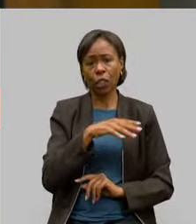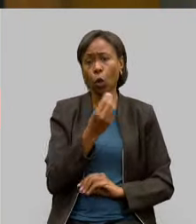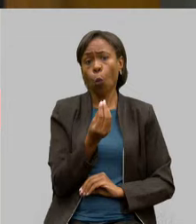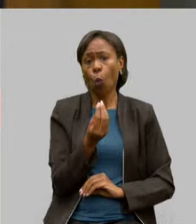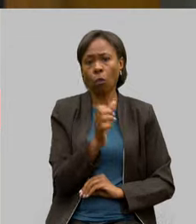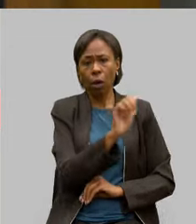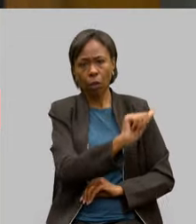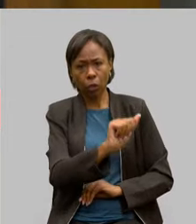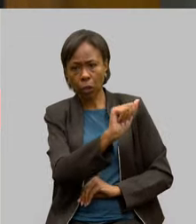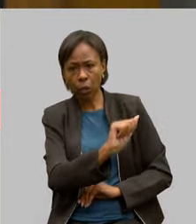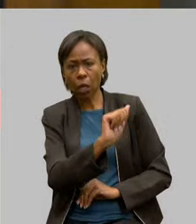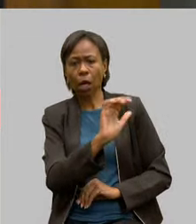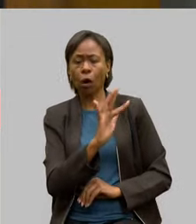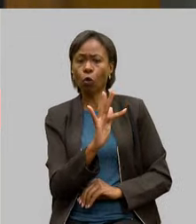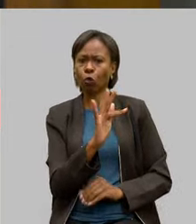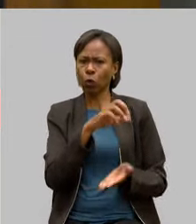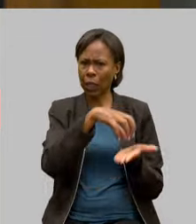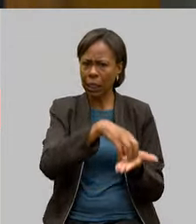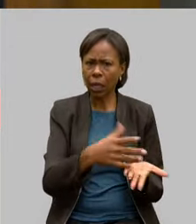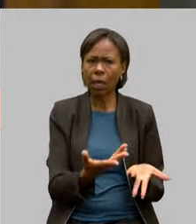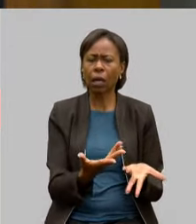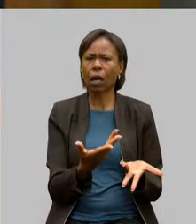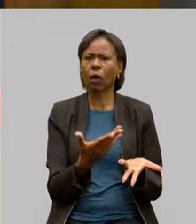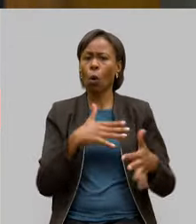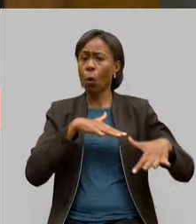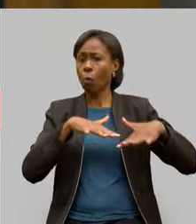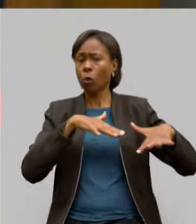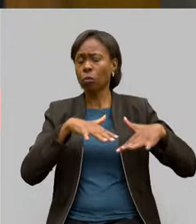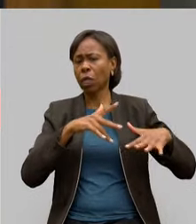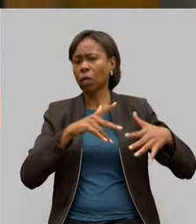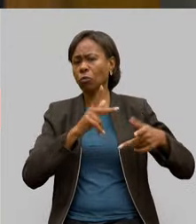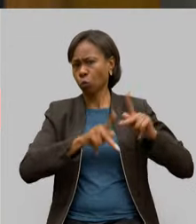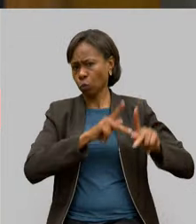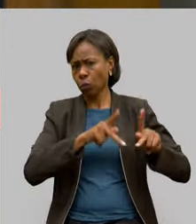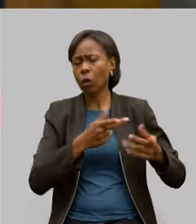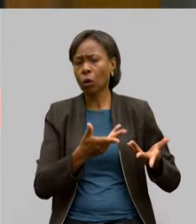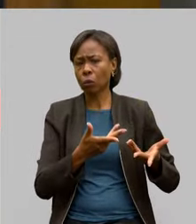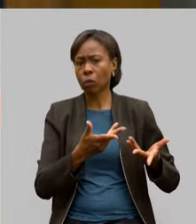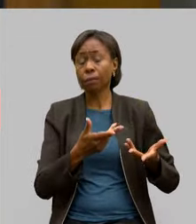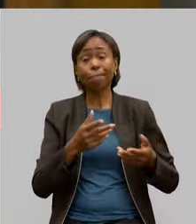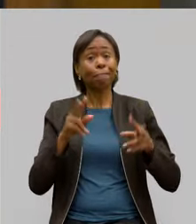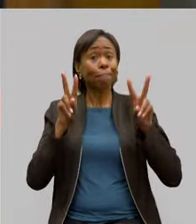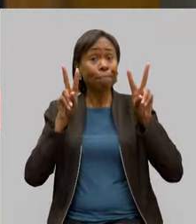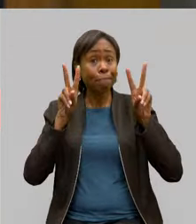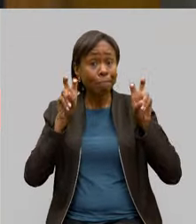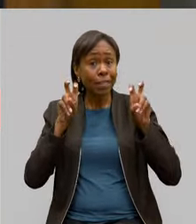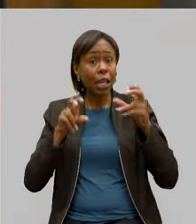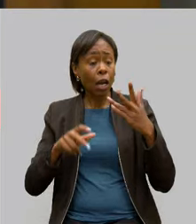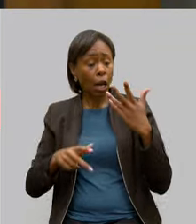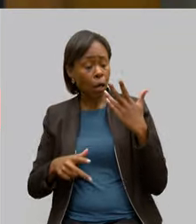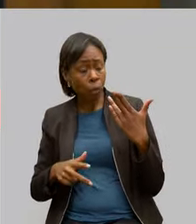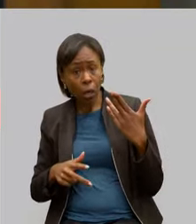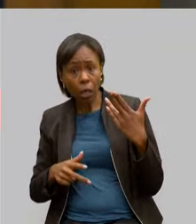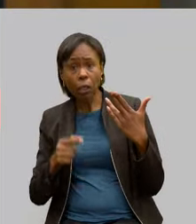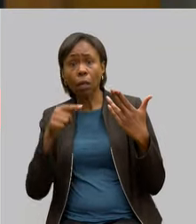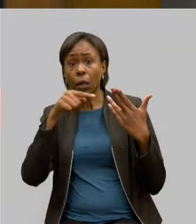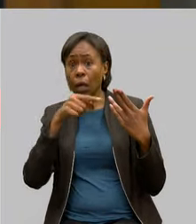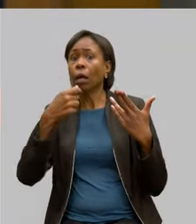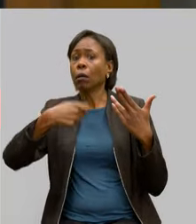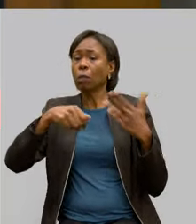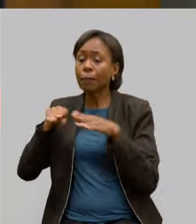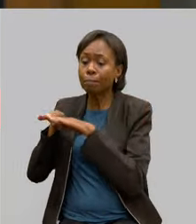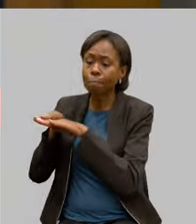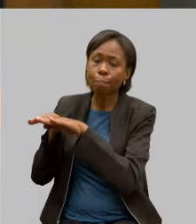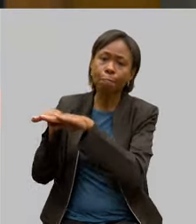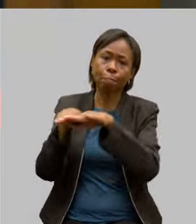Fundações dos seus movimentos populares esse assunto precisa ser democratizado de